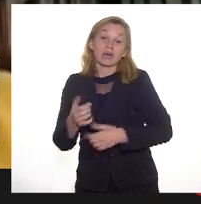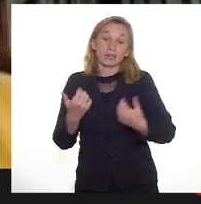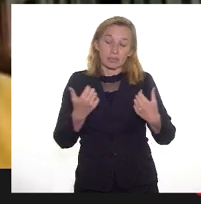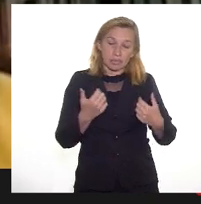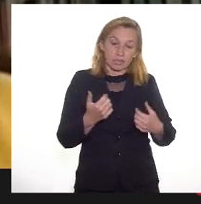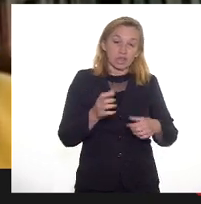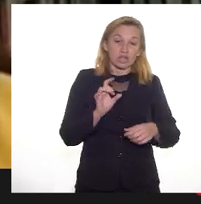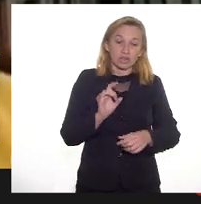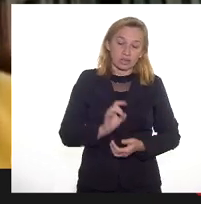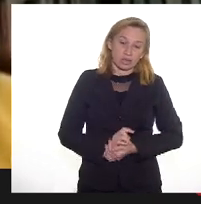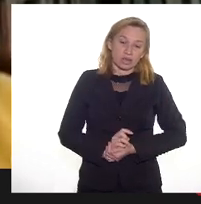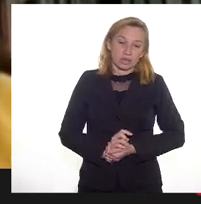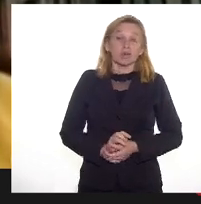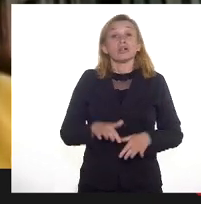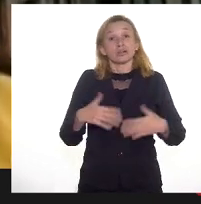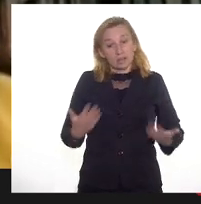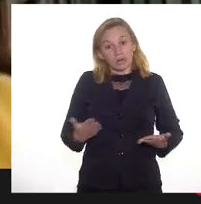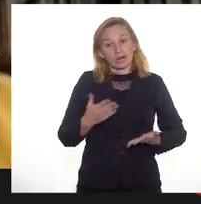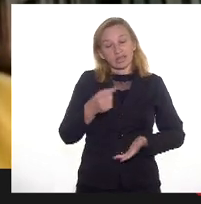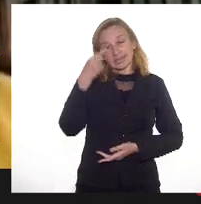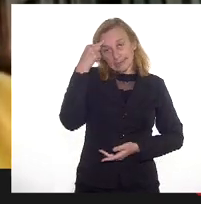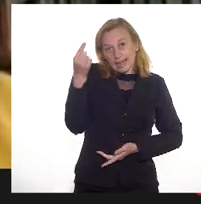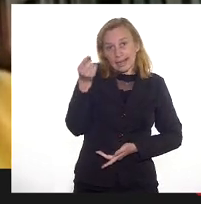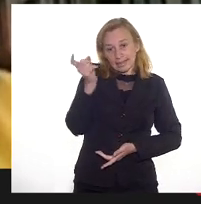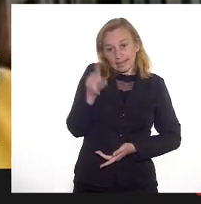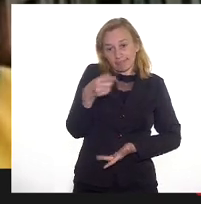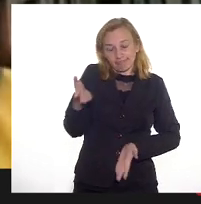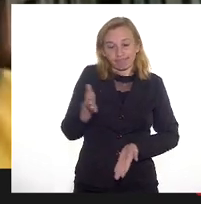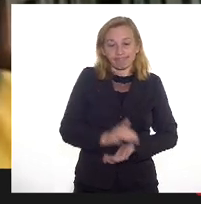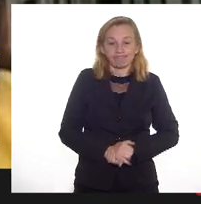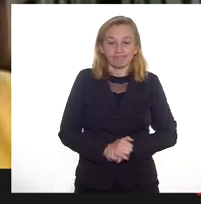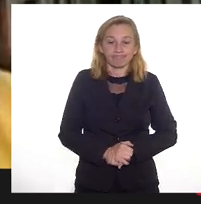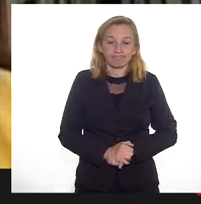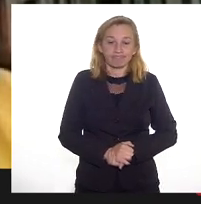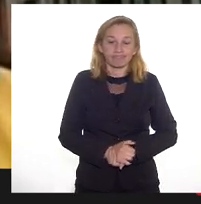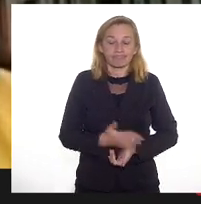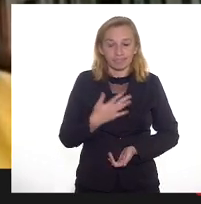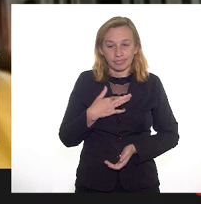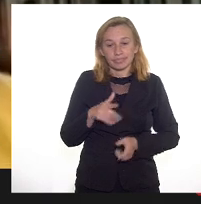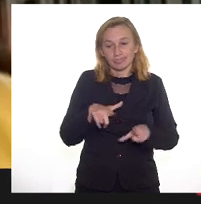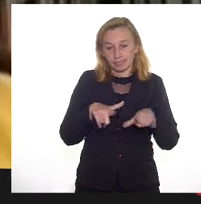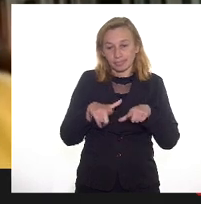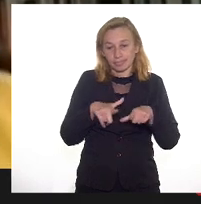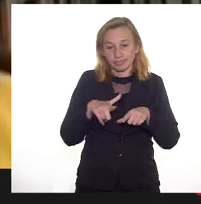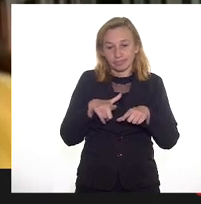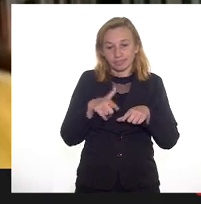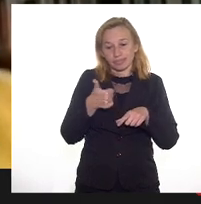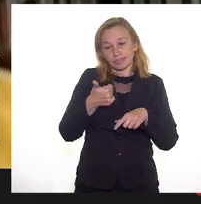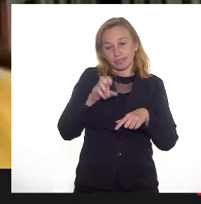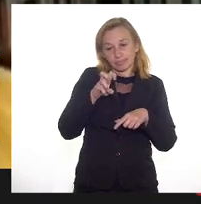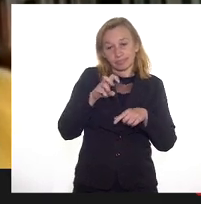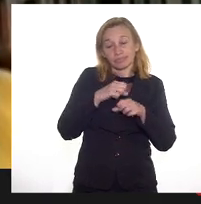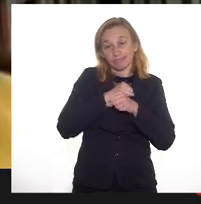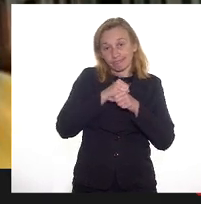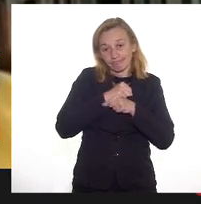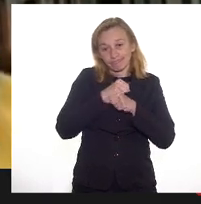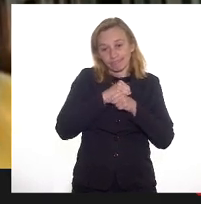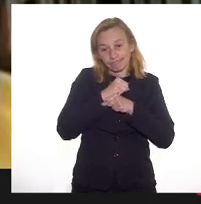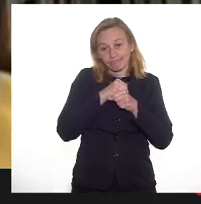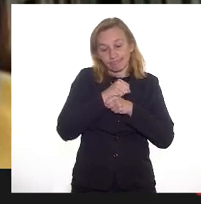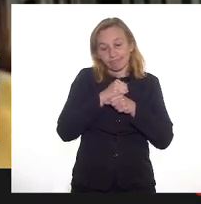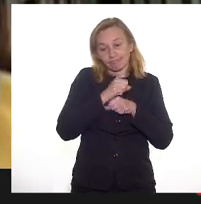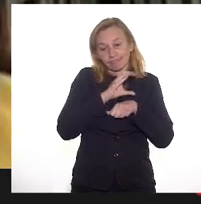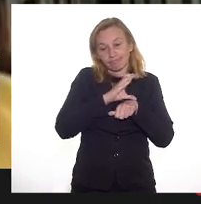próprio Estado. Né? Então, essa ideia... eu trabalhei durante 15 anos no